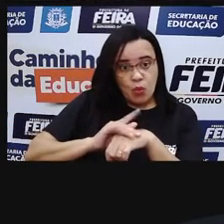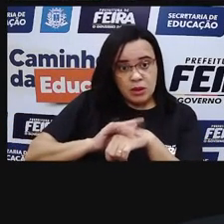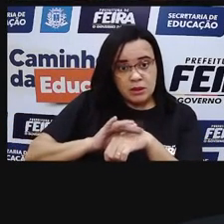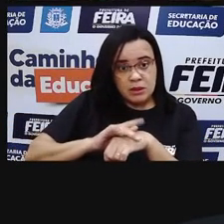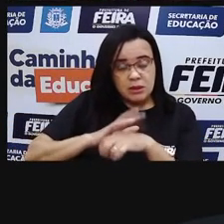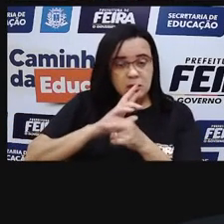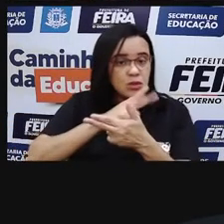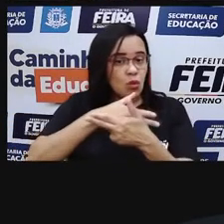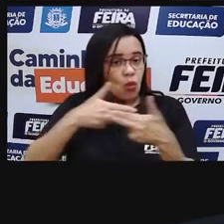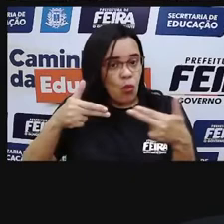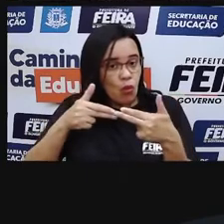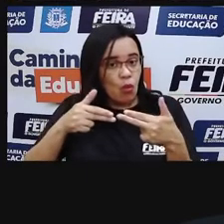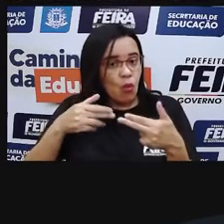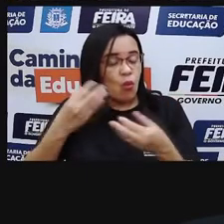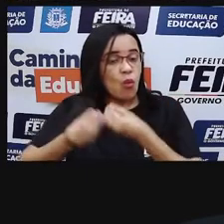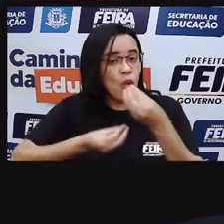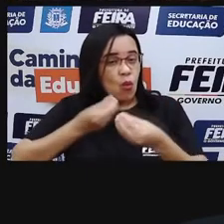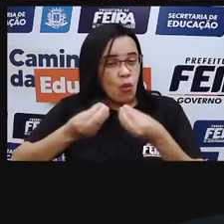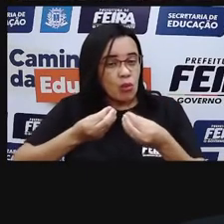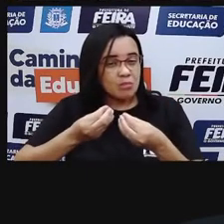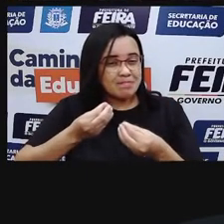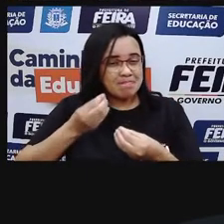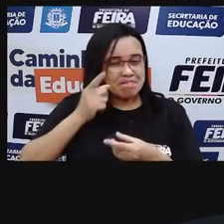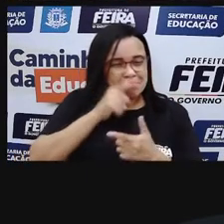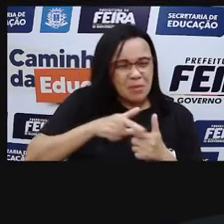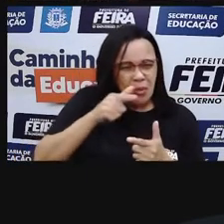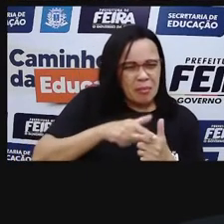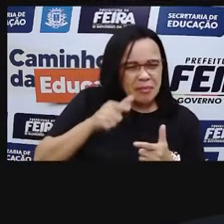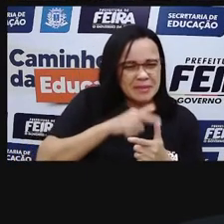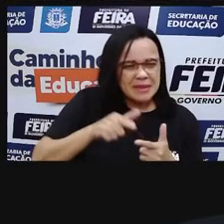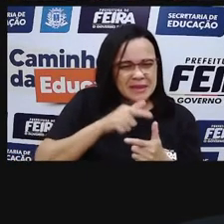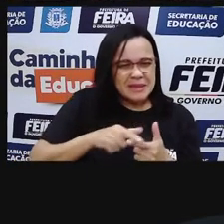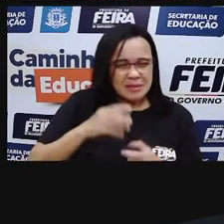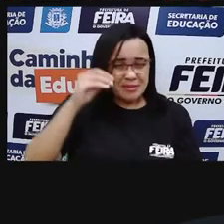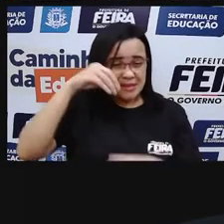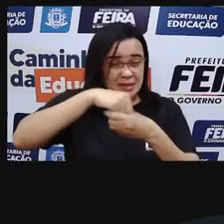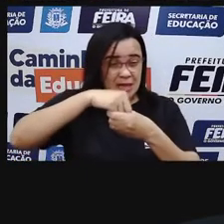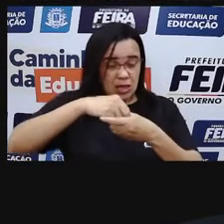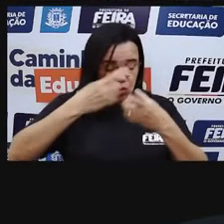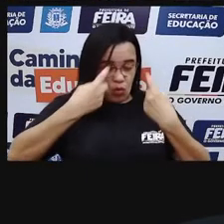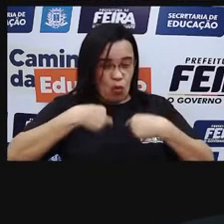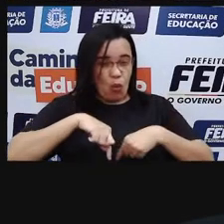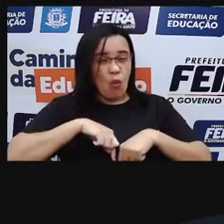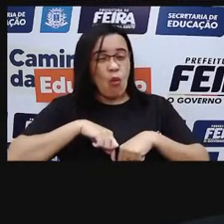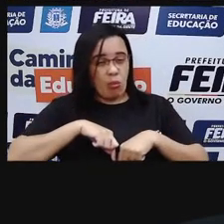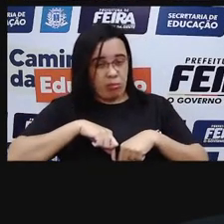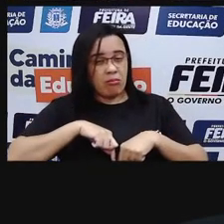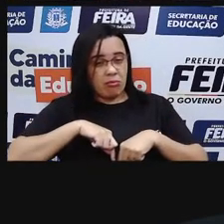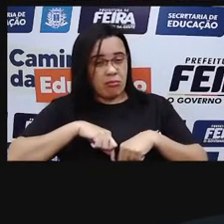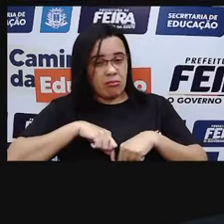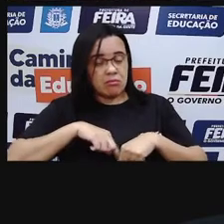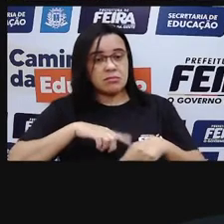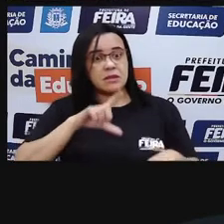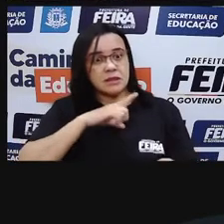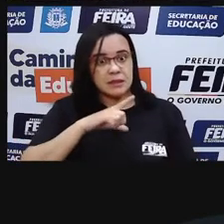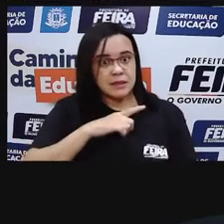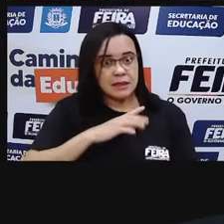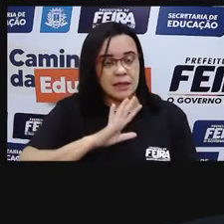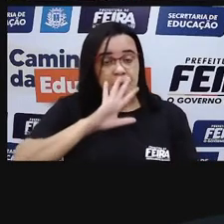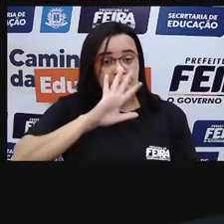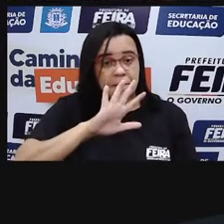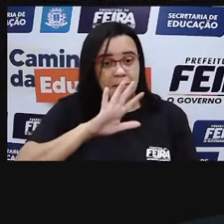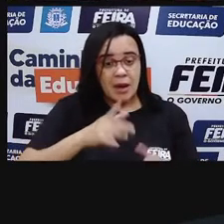né, que está causando uma infecção em nós, micro-organismo. E a gente vai identificar também um